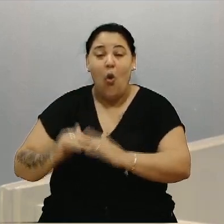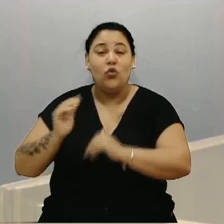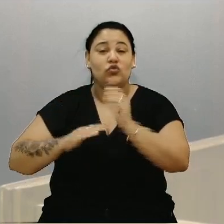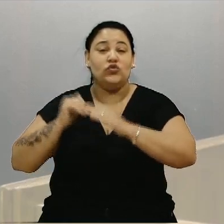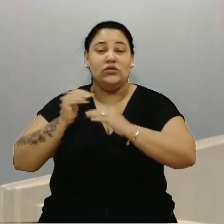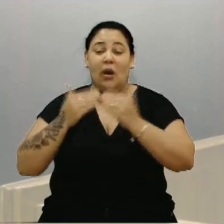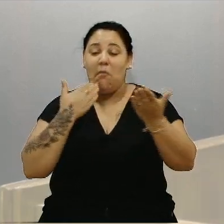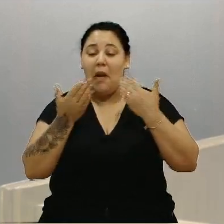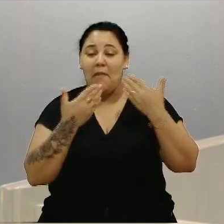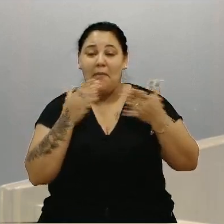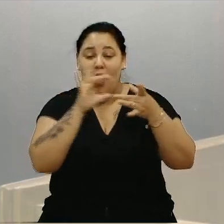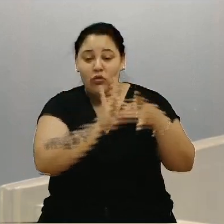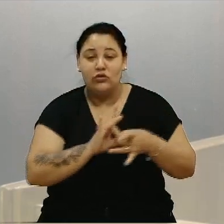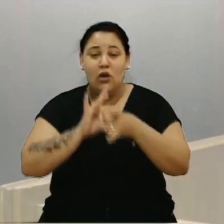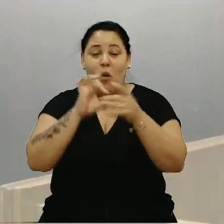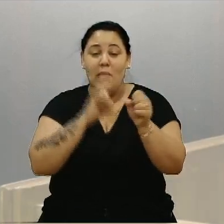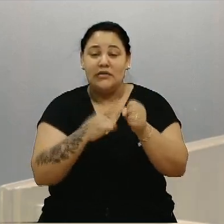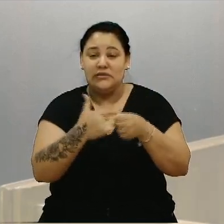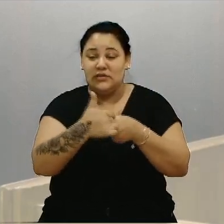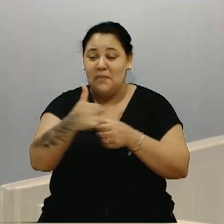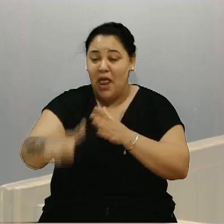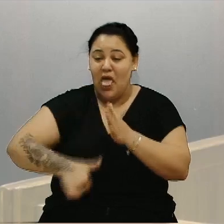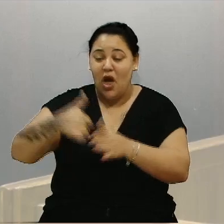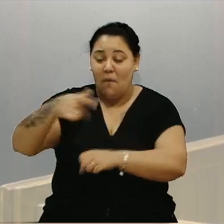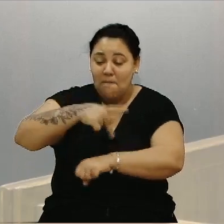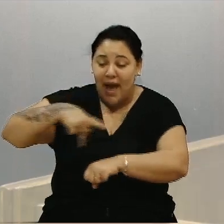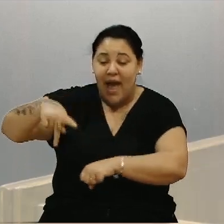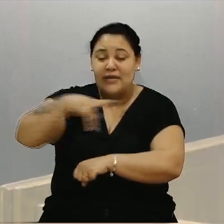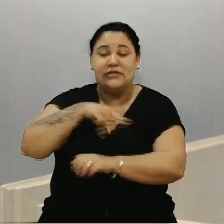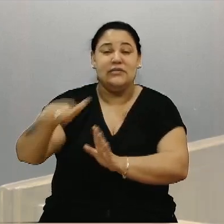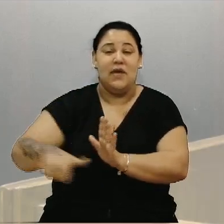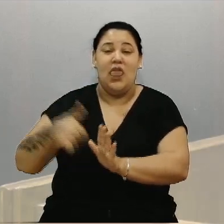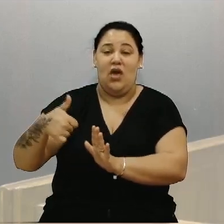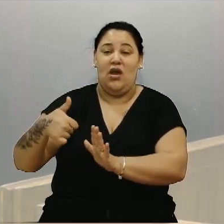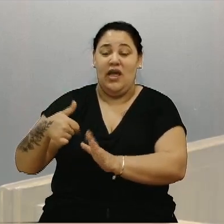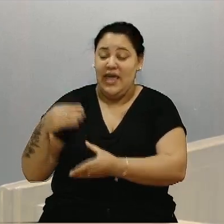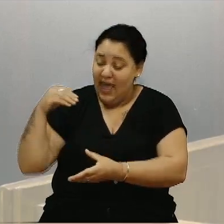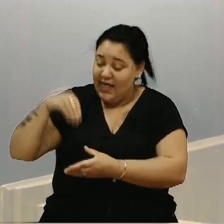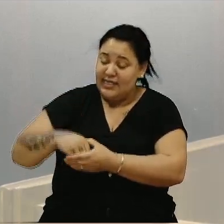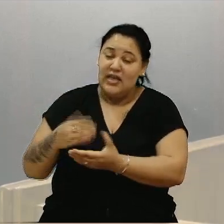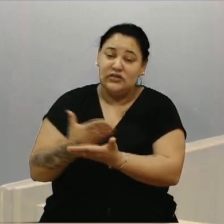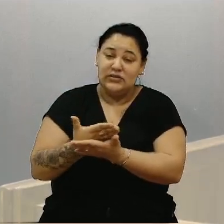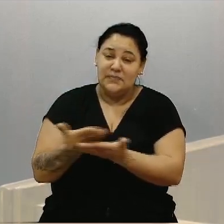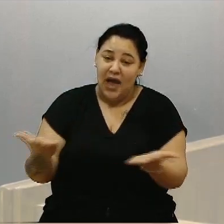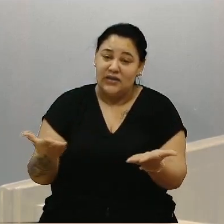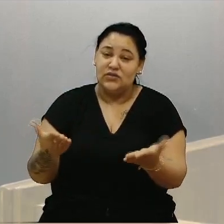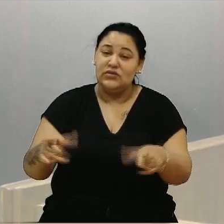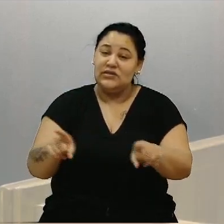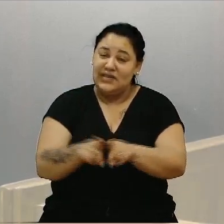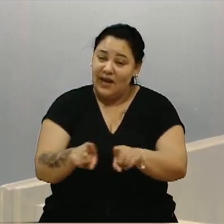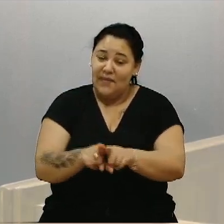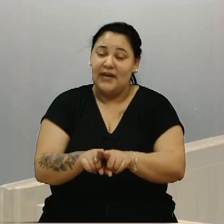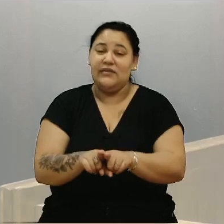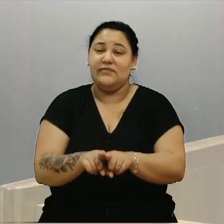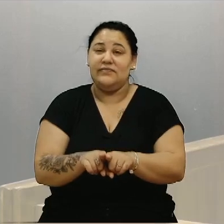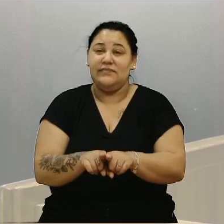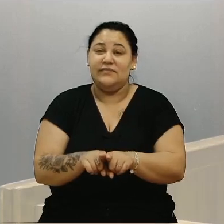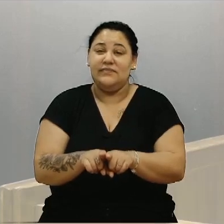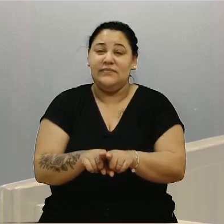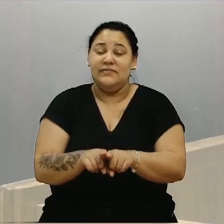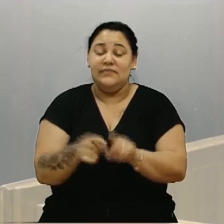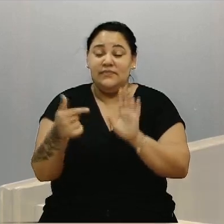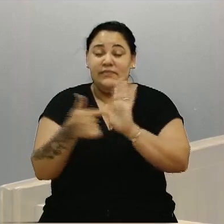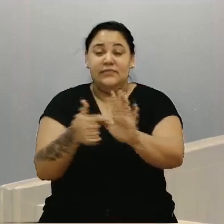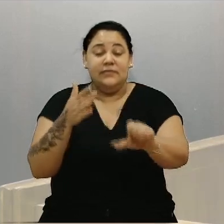uma cidade melhor, de um país melhor. E é dentro desses passos que está a